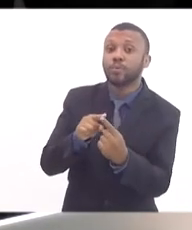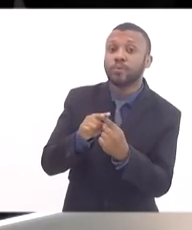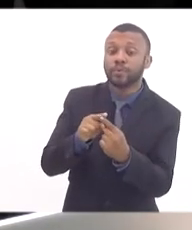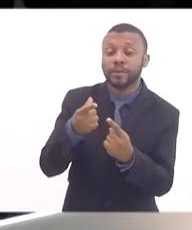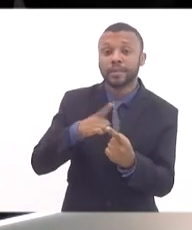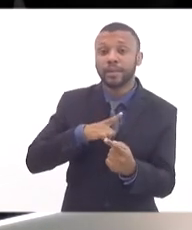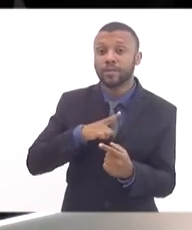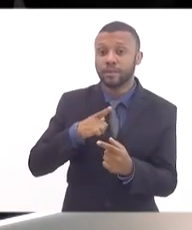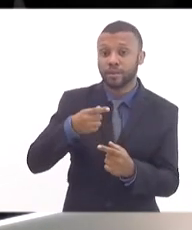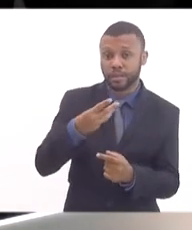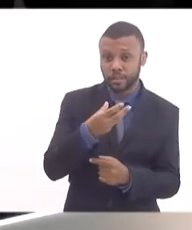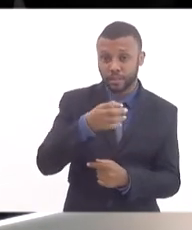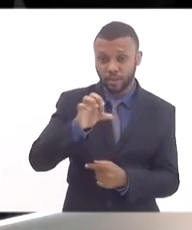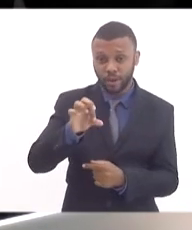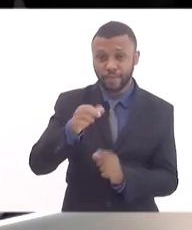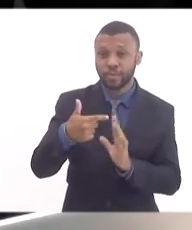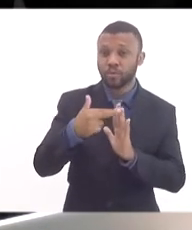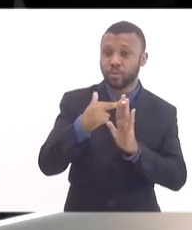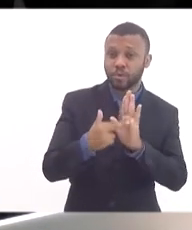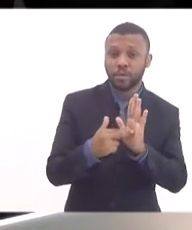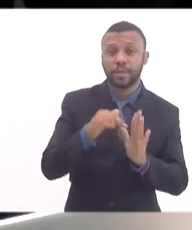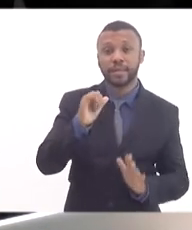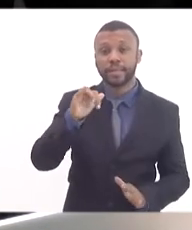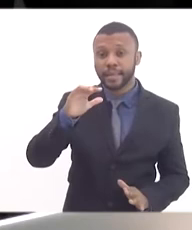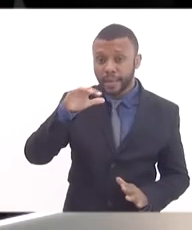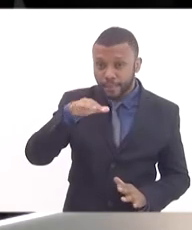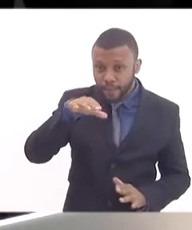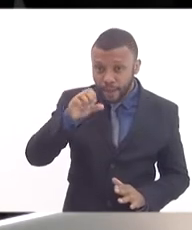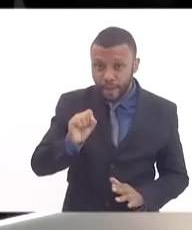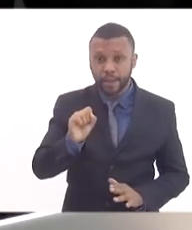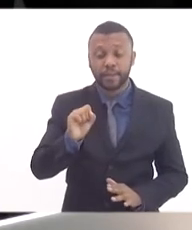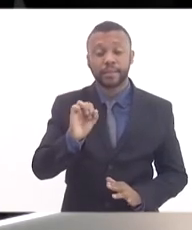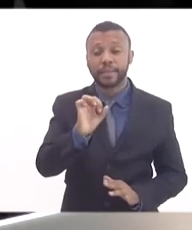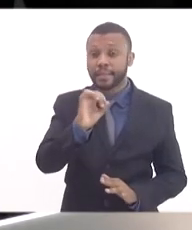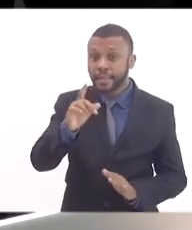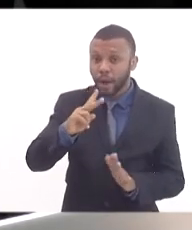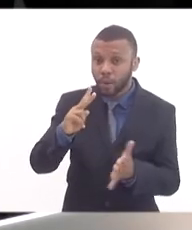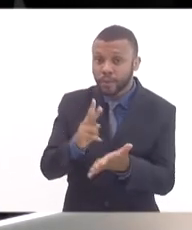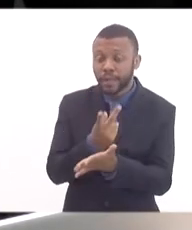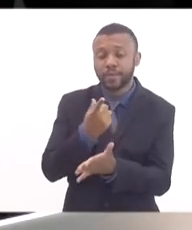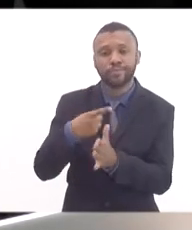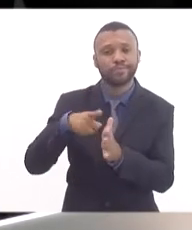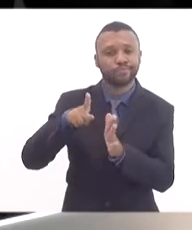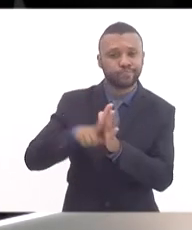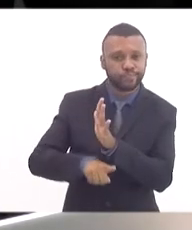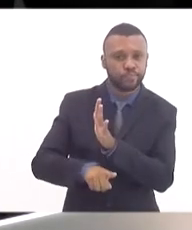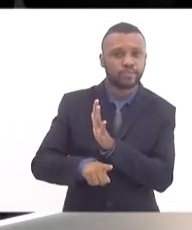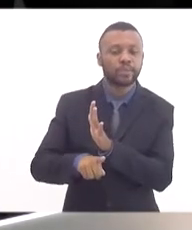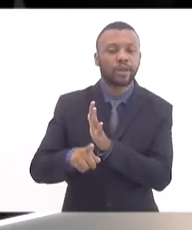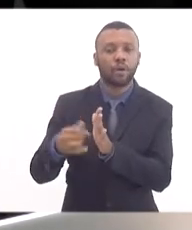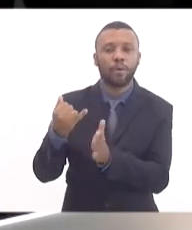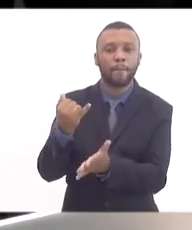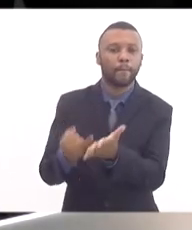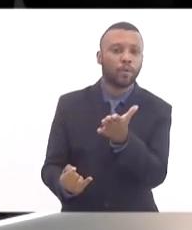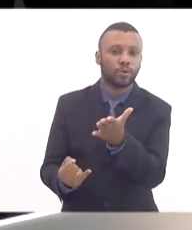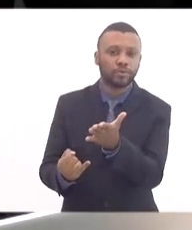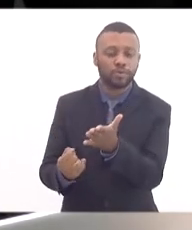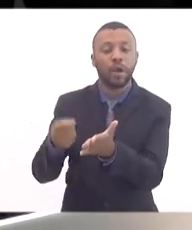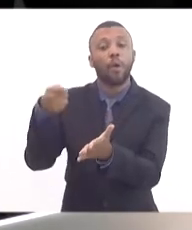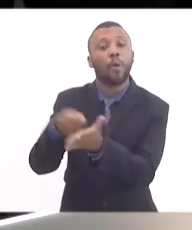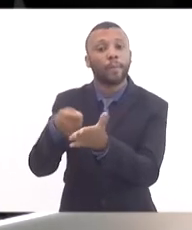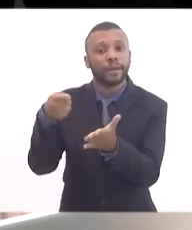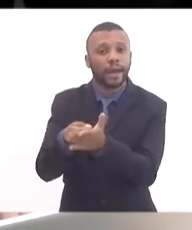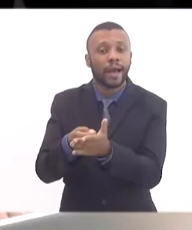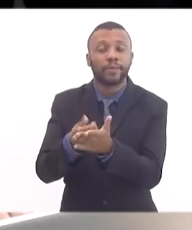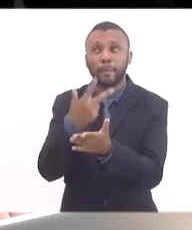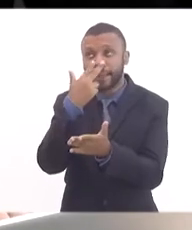aplicando 39 do regulamento ICMS e o regulamento ICMS dizia que quando ocorre deferimento o imposto diferido é exigido na saída